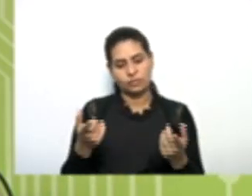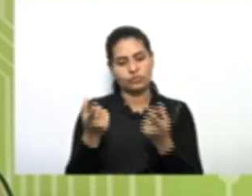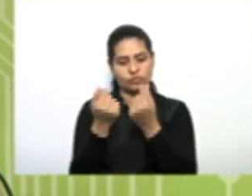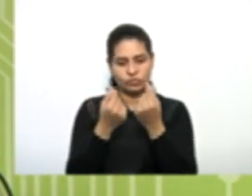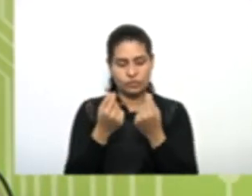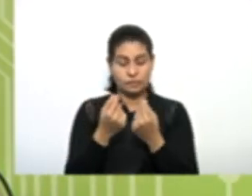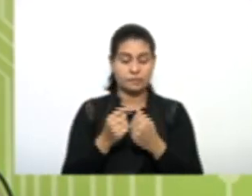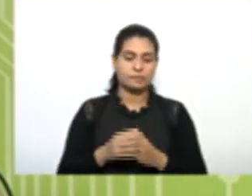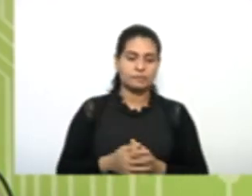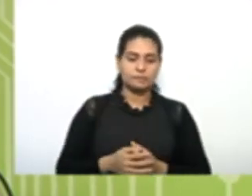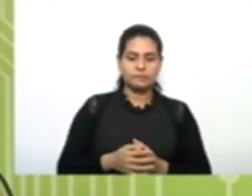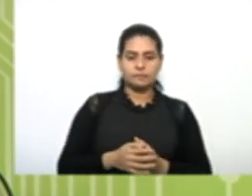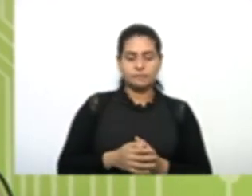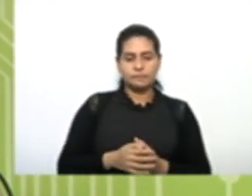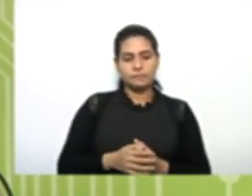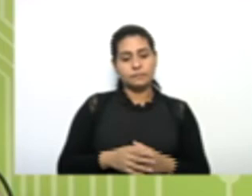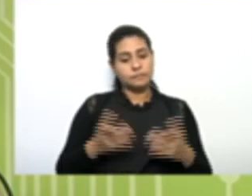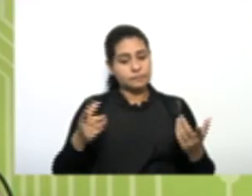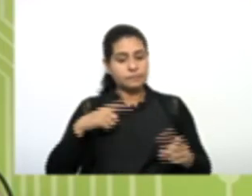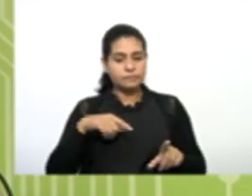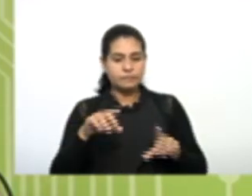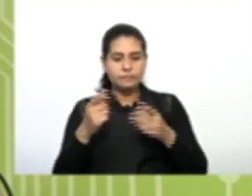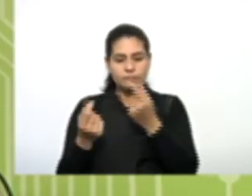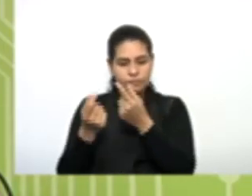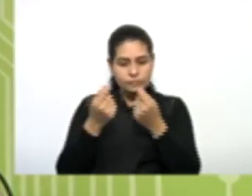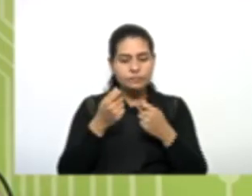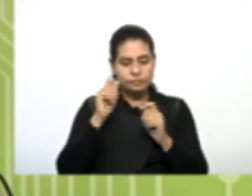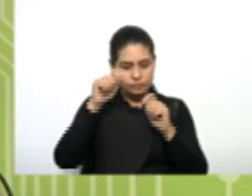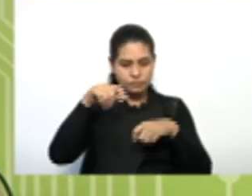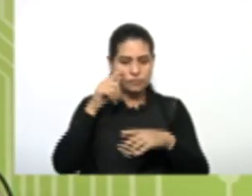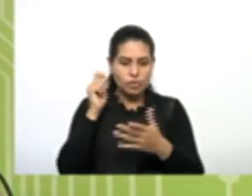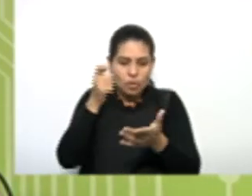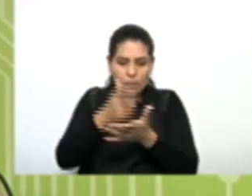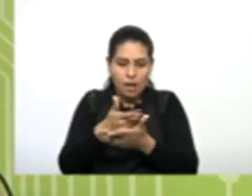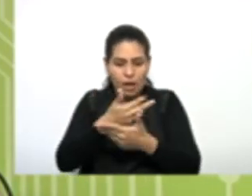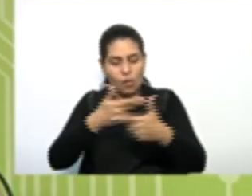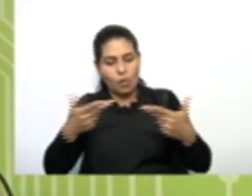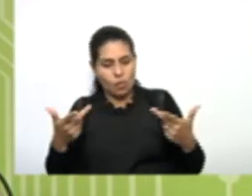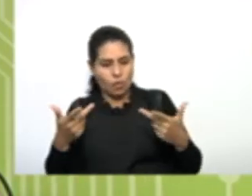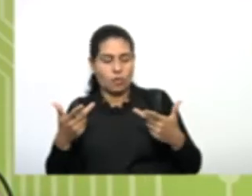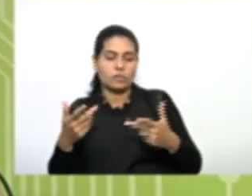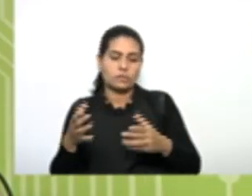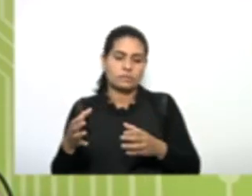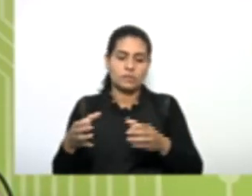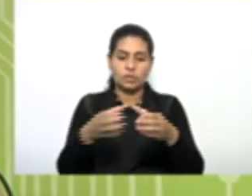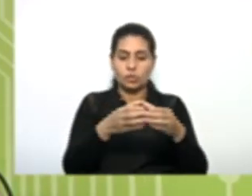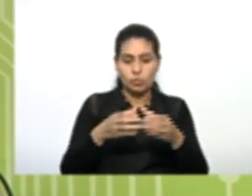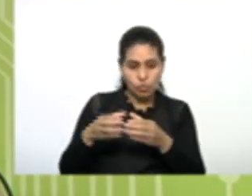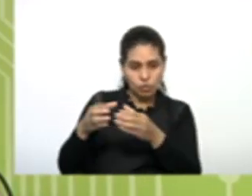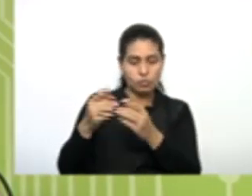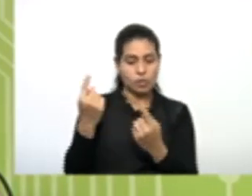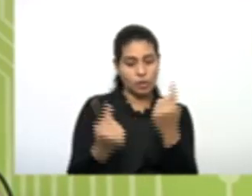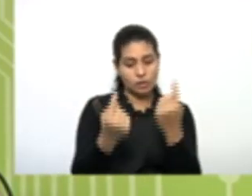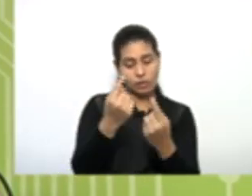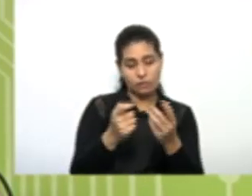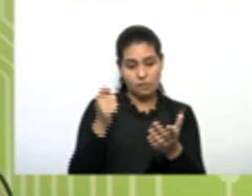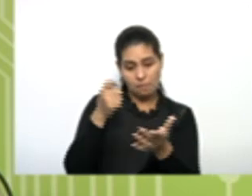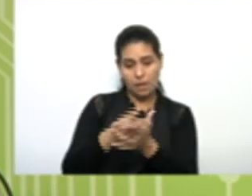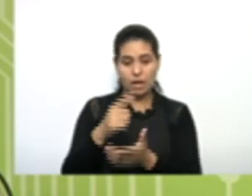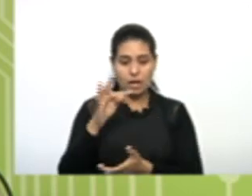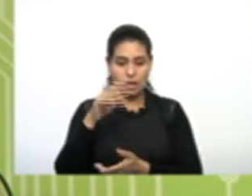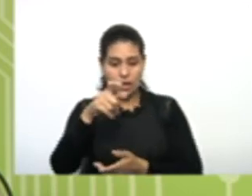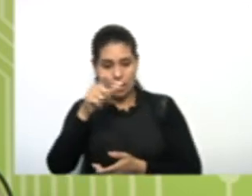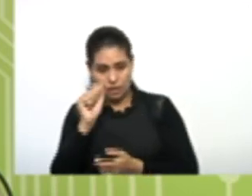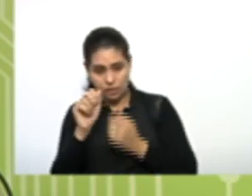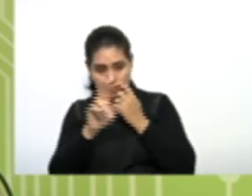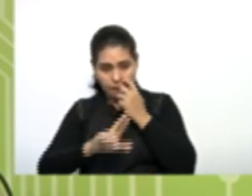dinheiro, né? Podem juntar seu dinheiro para fazer aquisições, para ter um poder econômico coletivo. Cada um vai pagar pela proporção do que